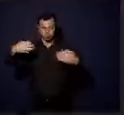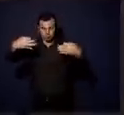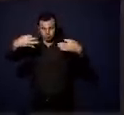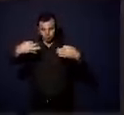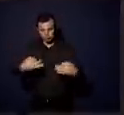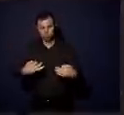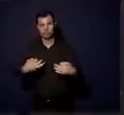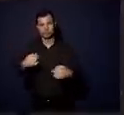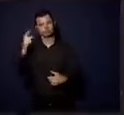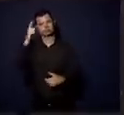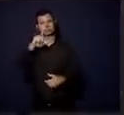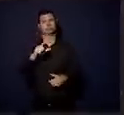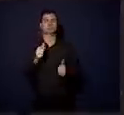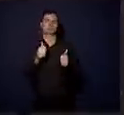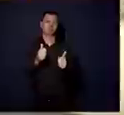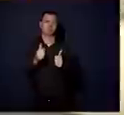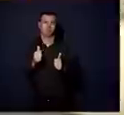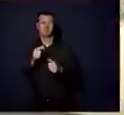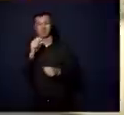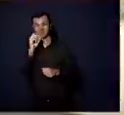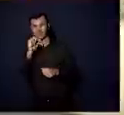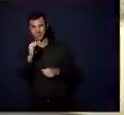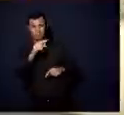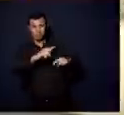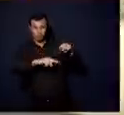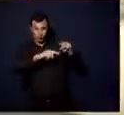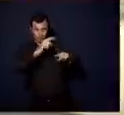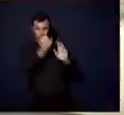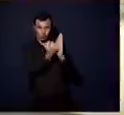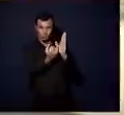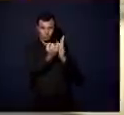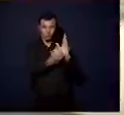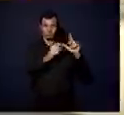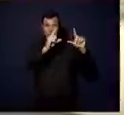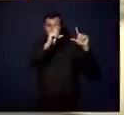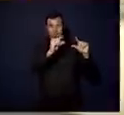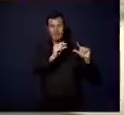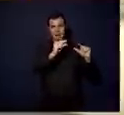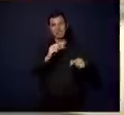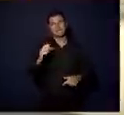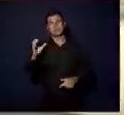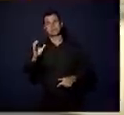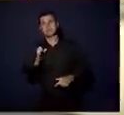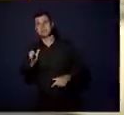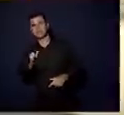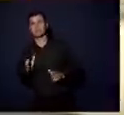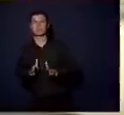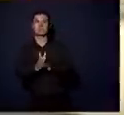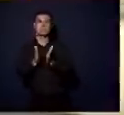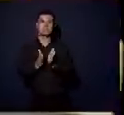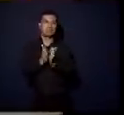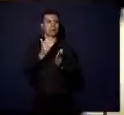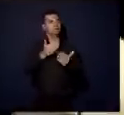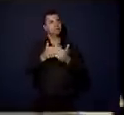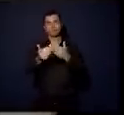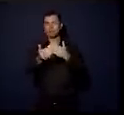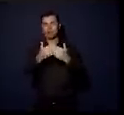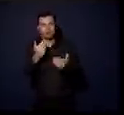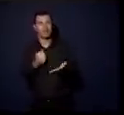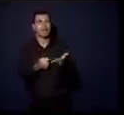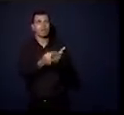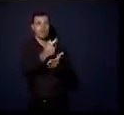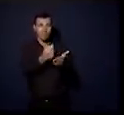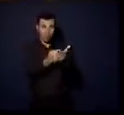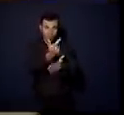e mais eficiente porque quando você desonera o produto quando qualquer um de nós compra um produto da Cesta Básica a gente tem direito ao incentivo